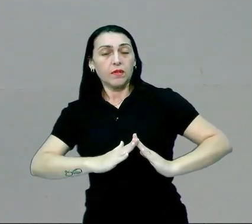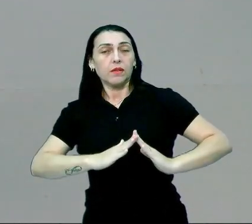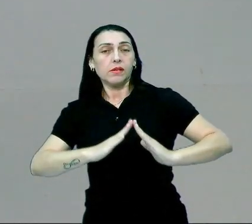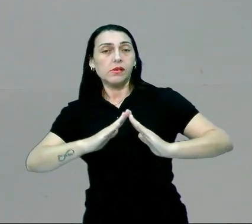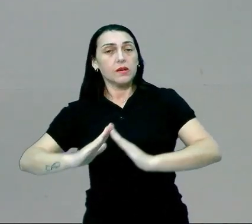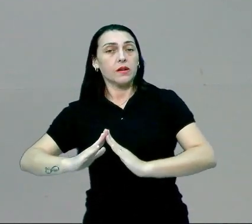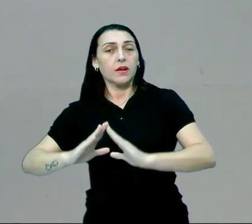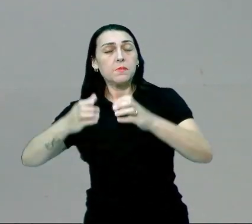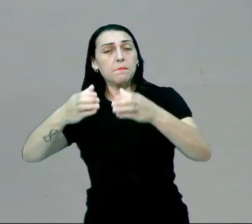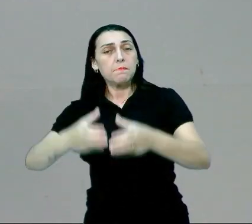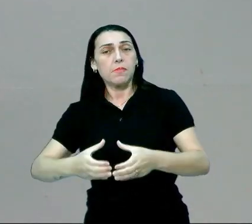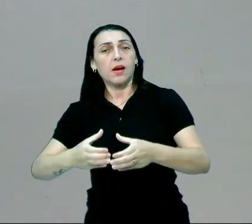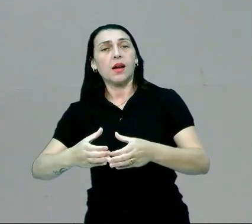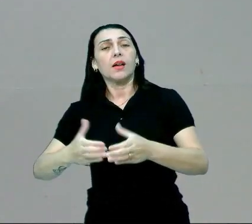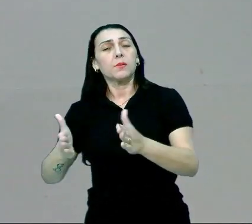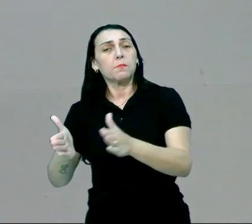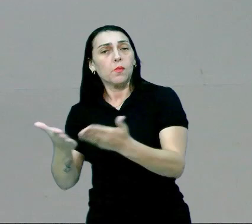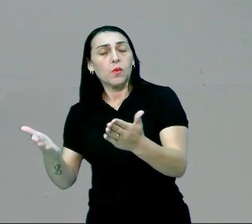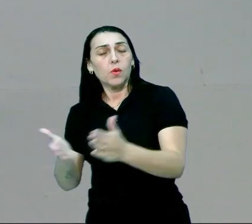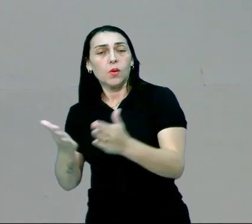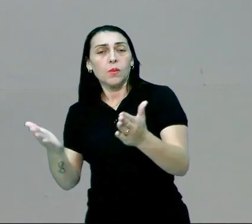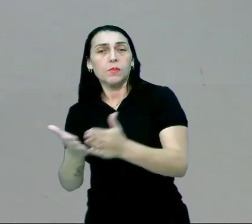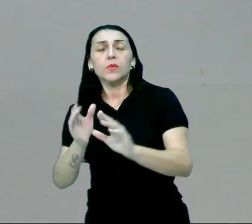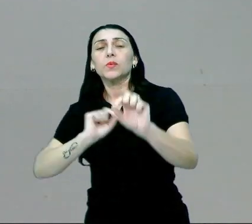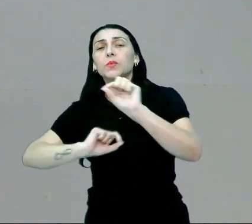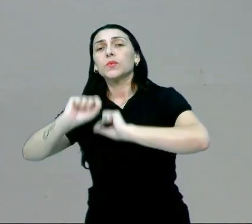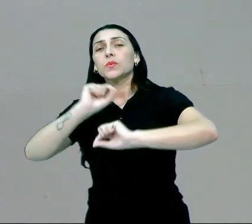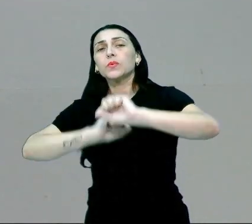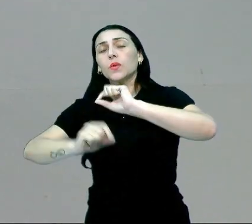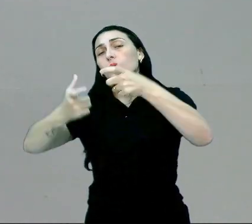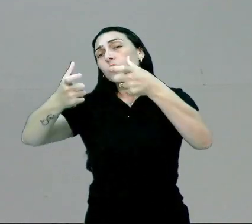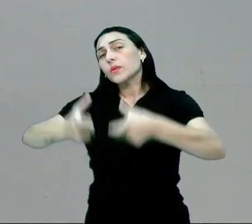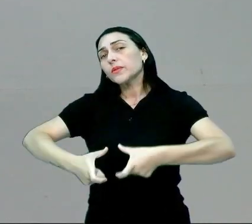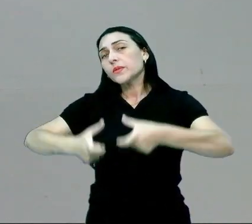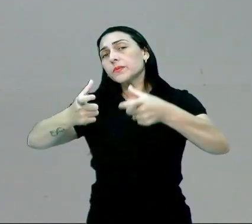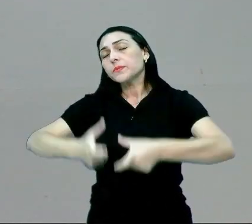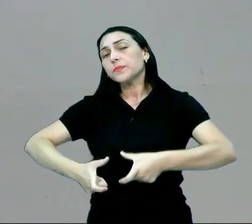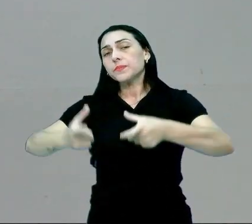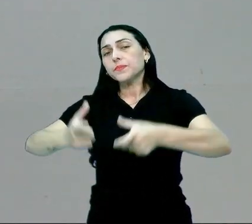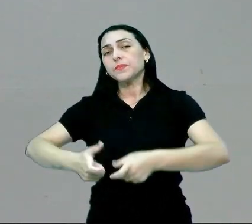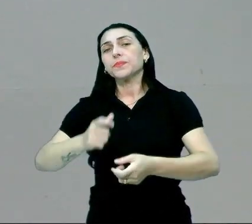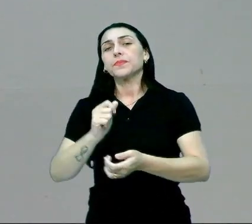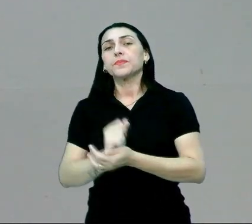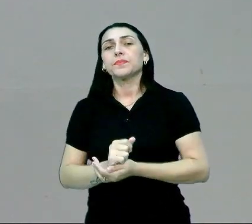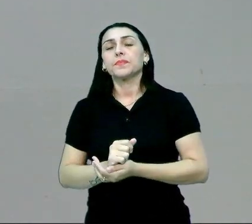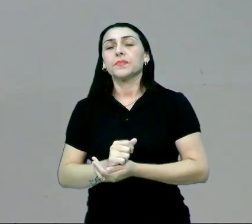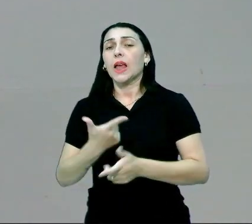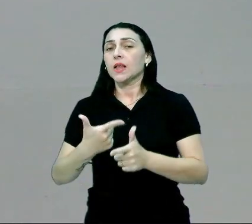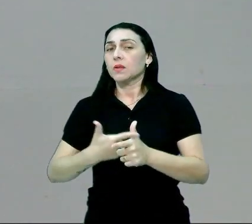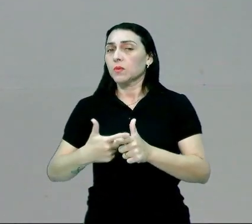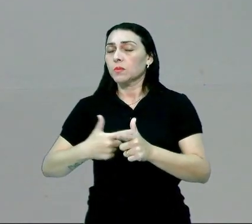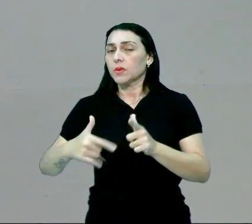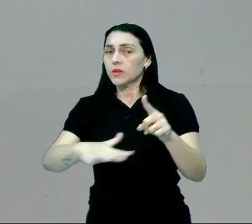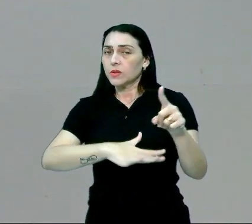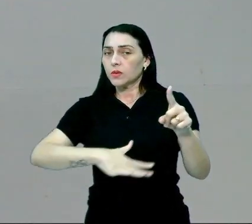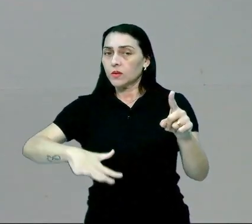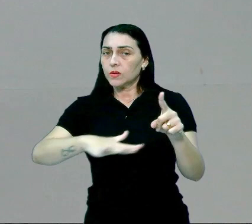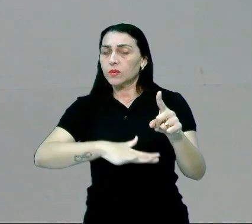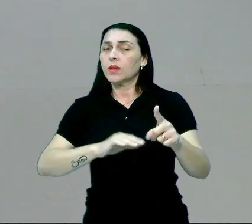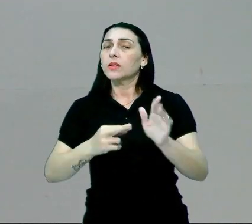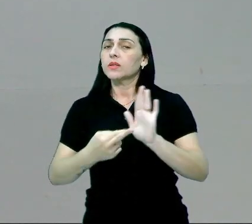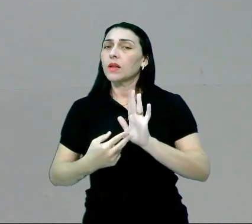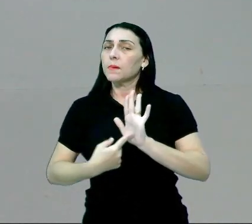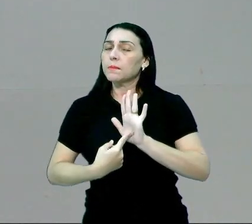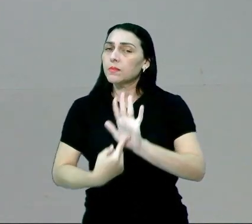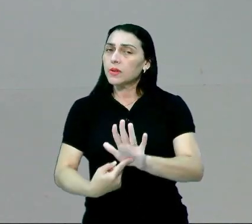exemplo de bairros periféricos, são justamente aqueles locais onde as problemáticas sociais elas se